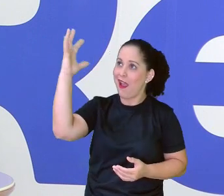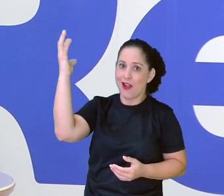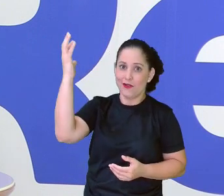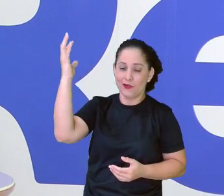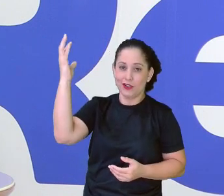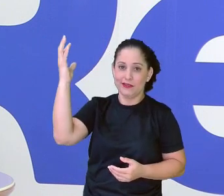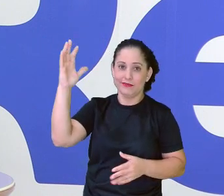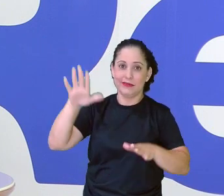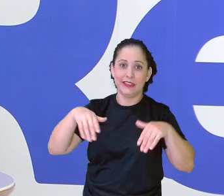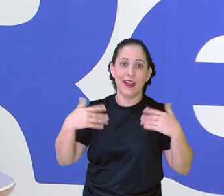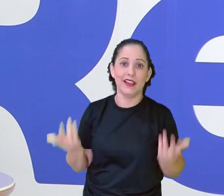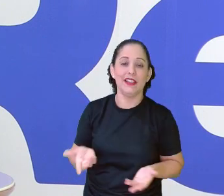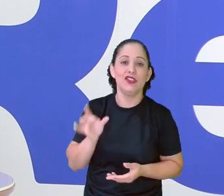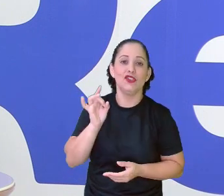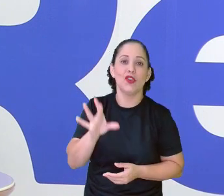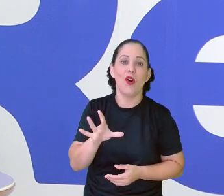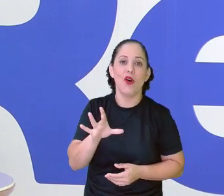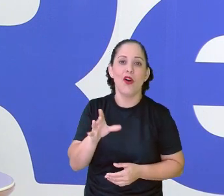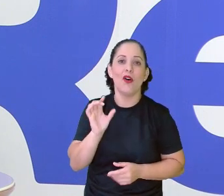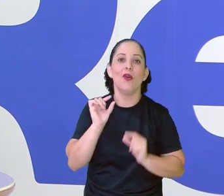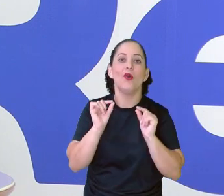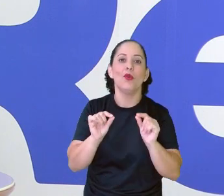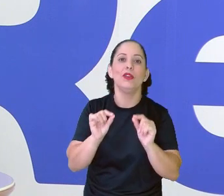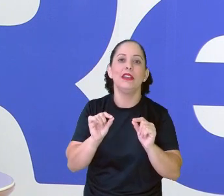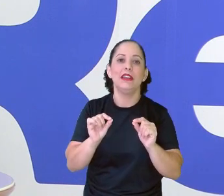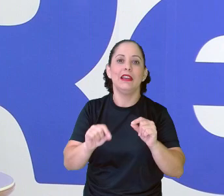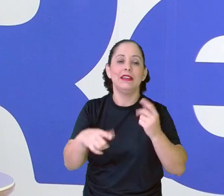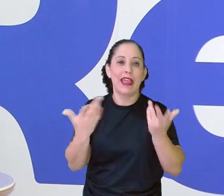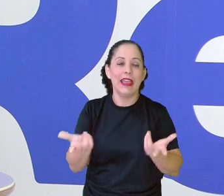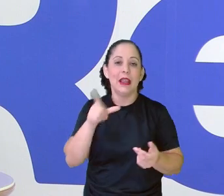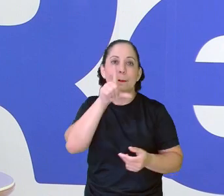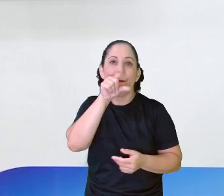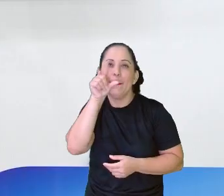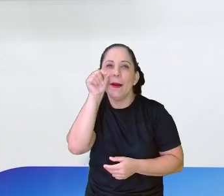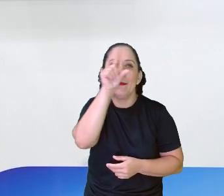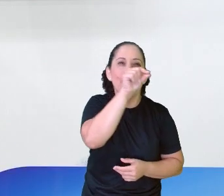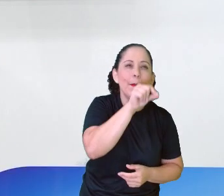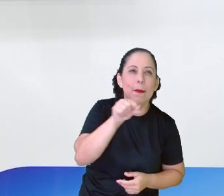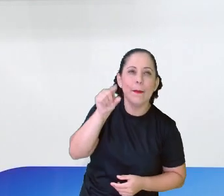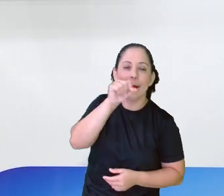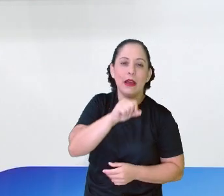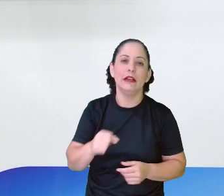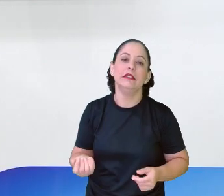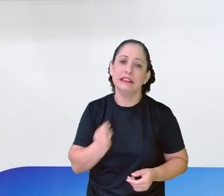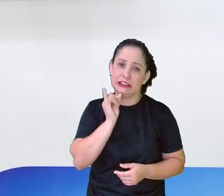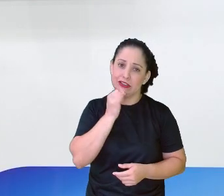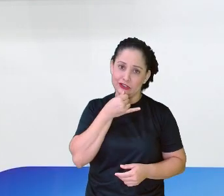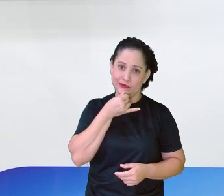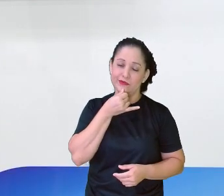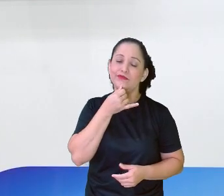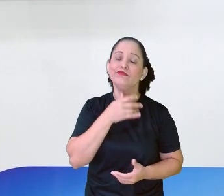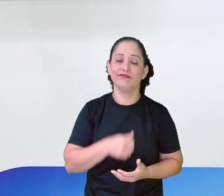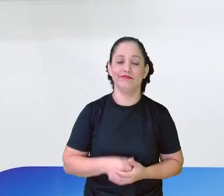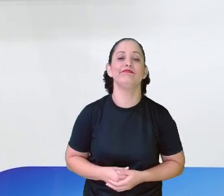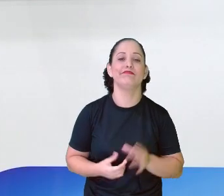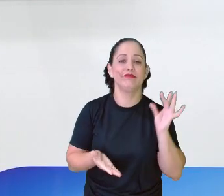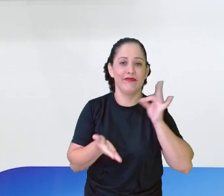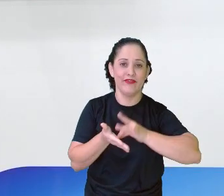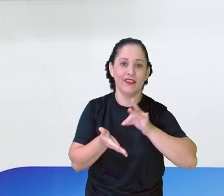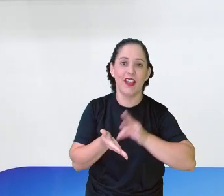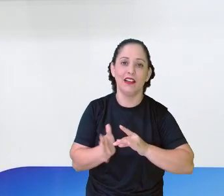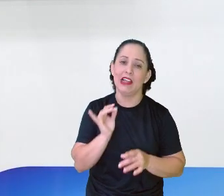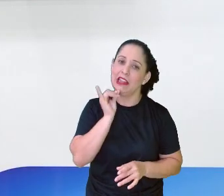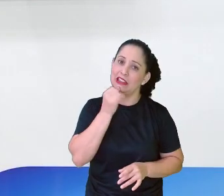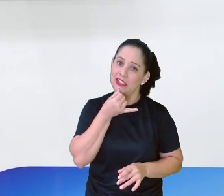aí só escutava o canto, e provavelmente era canto de protesto. É verdade. Dá uma certa tristeza, sabe? Quando a gente vê uma